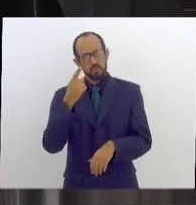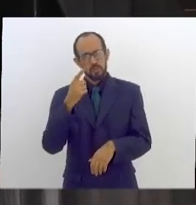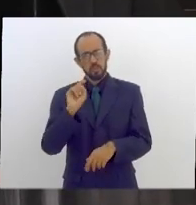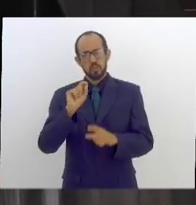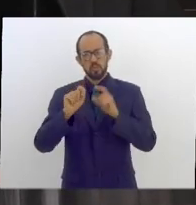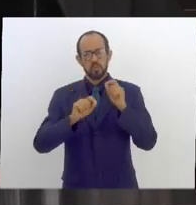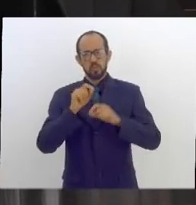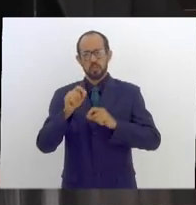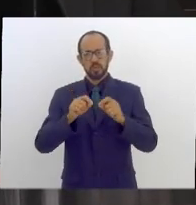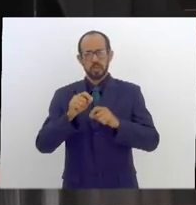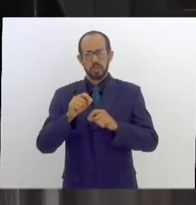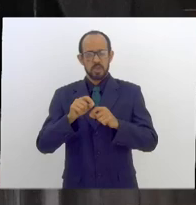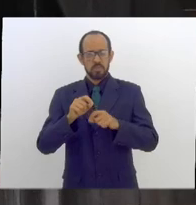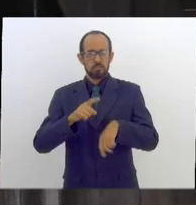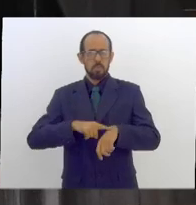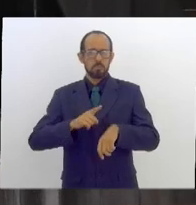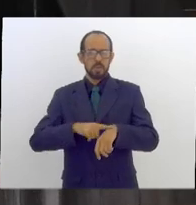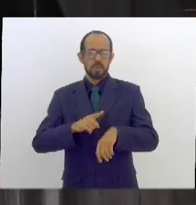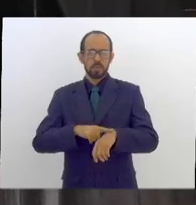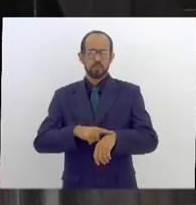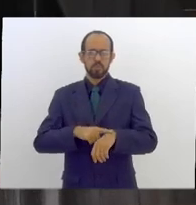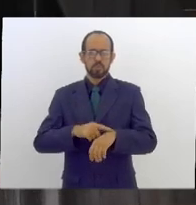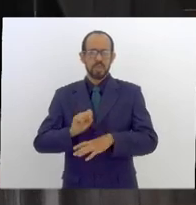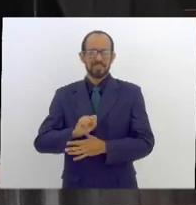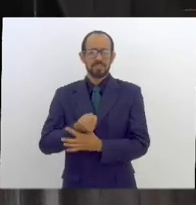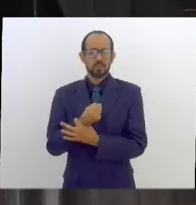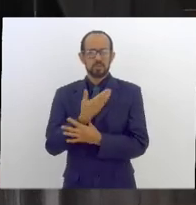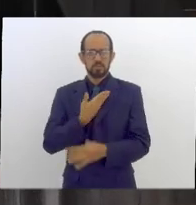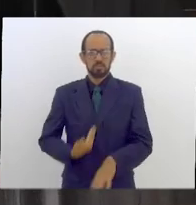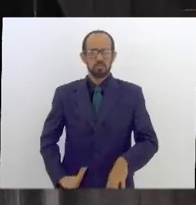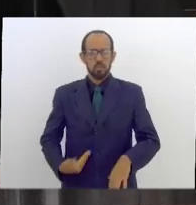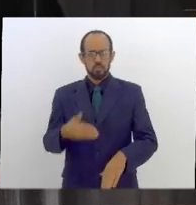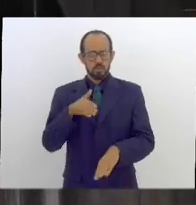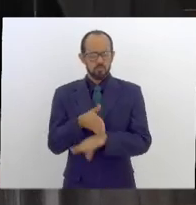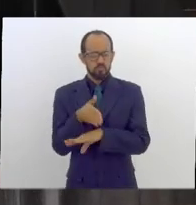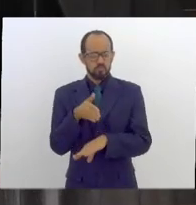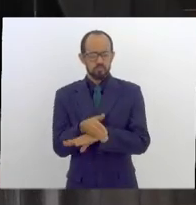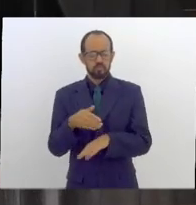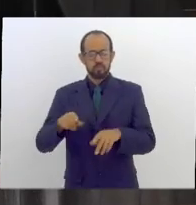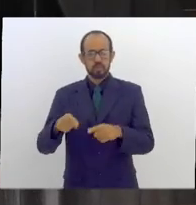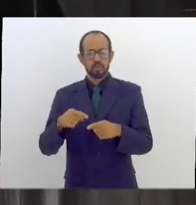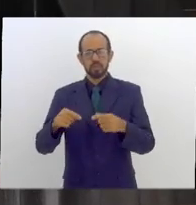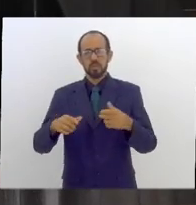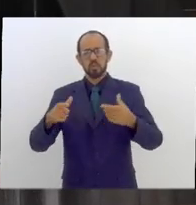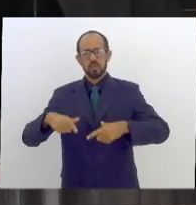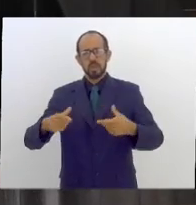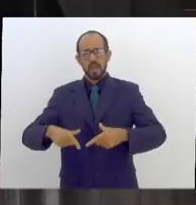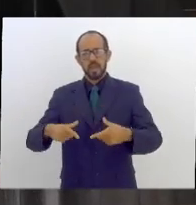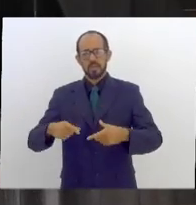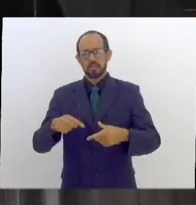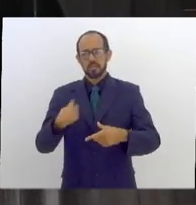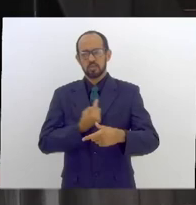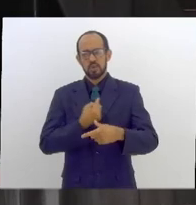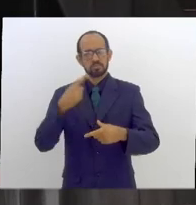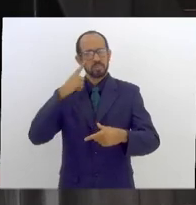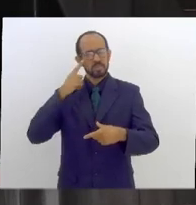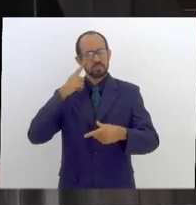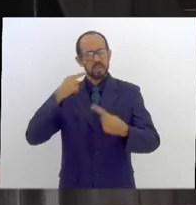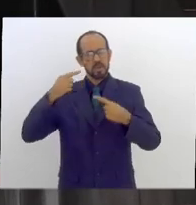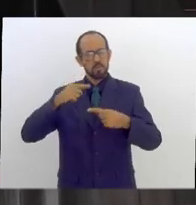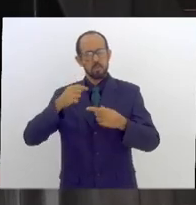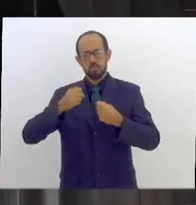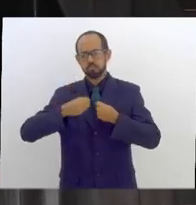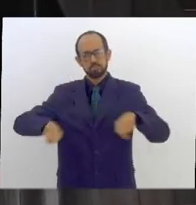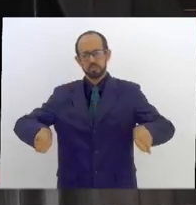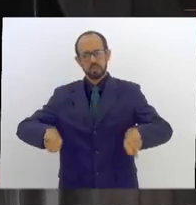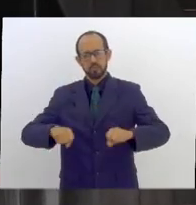Armadas interviu e fez com que pudéssemos entrar em lugares que era visto pela sociedade impossível. Mas,